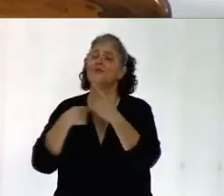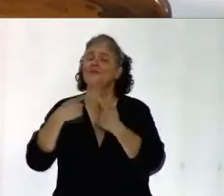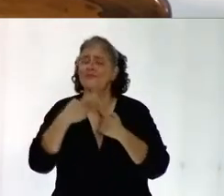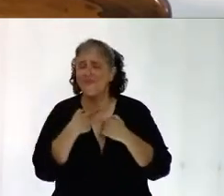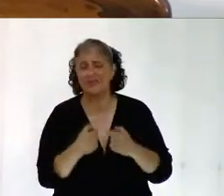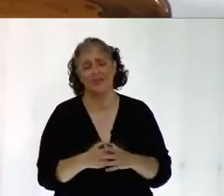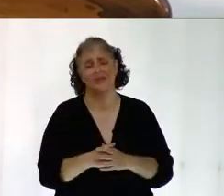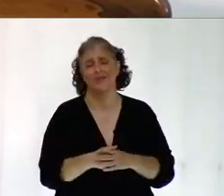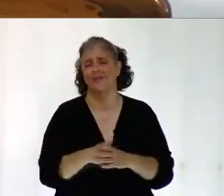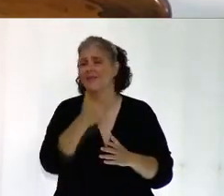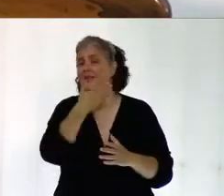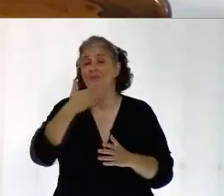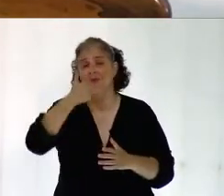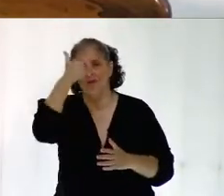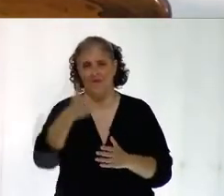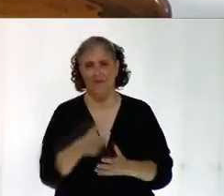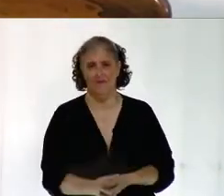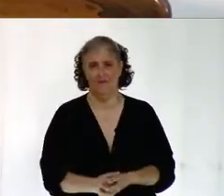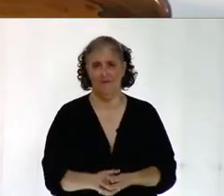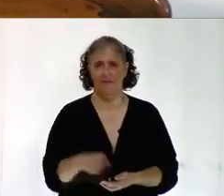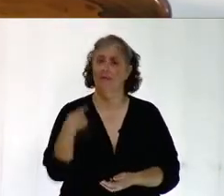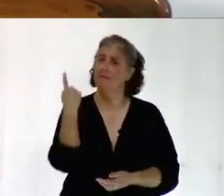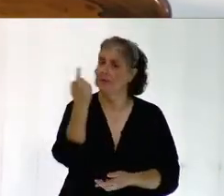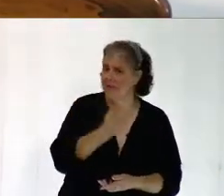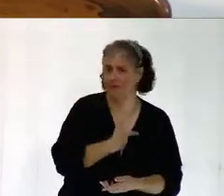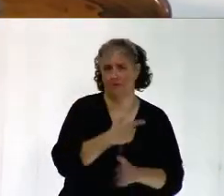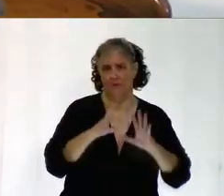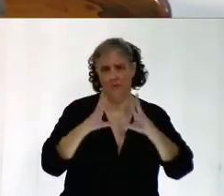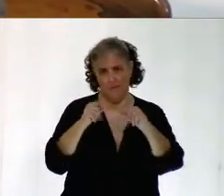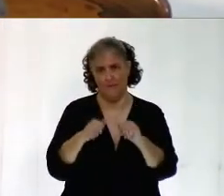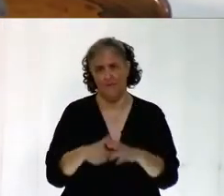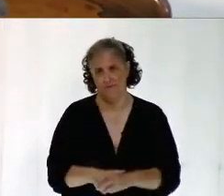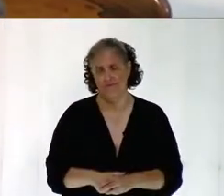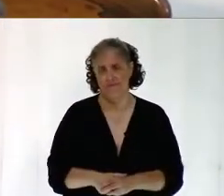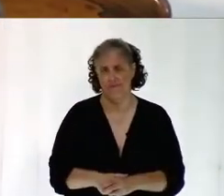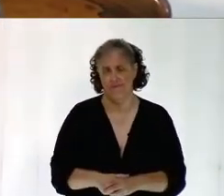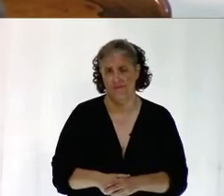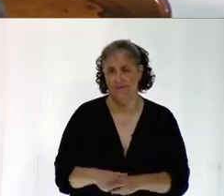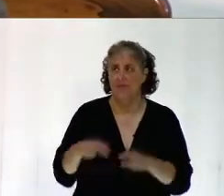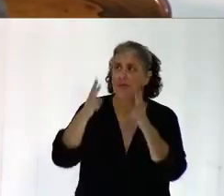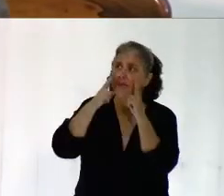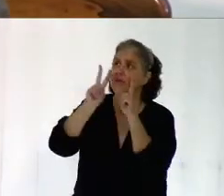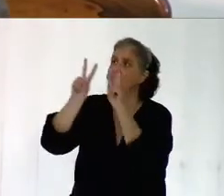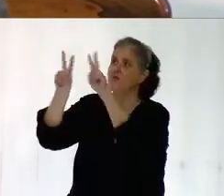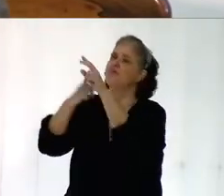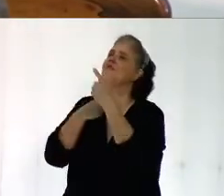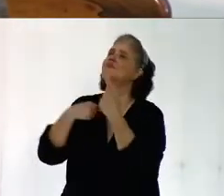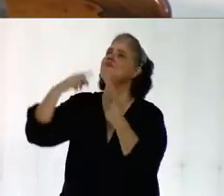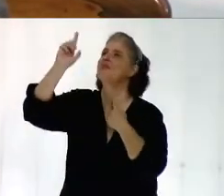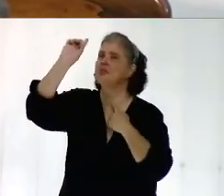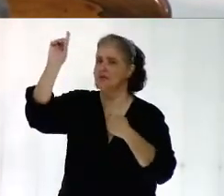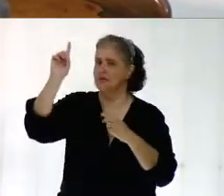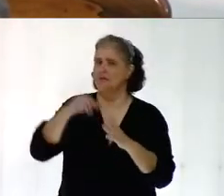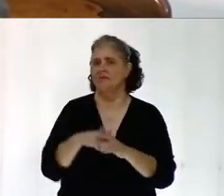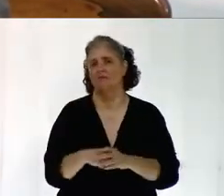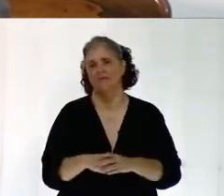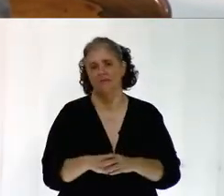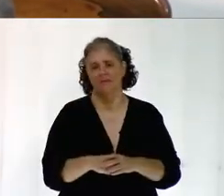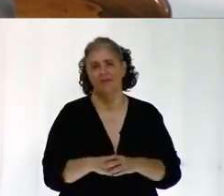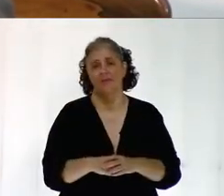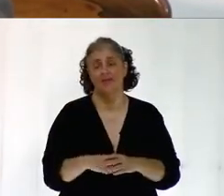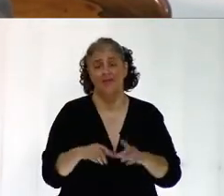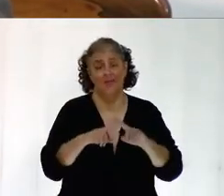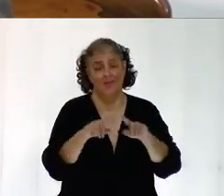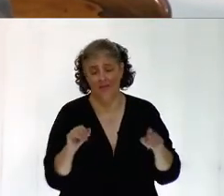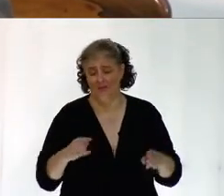deus hoje testemunhamos acerca da vontade de deus mesmo que estejamos com